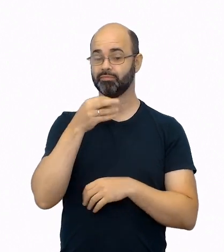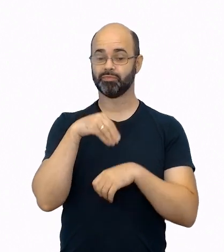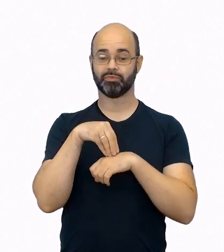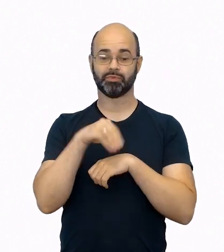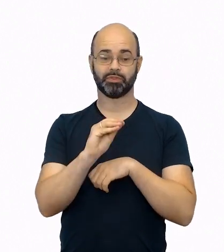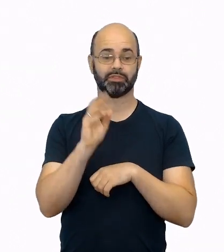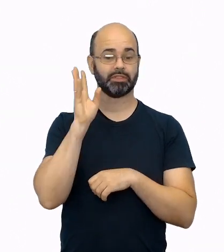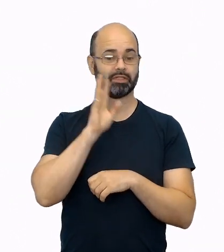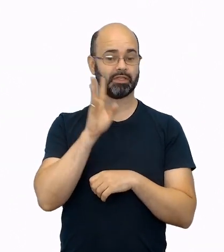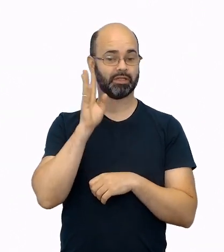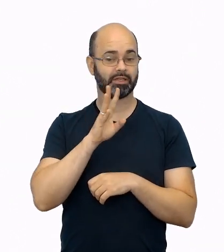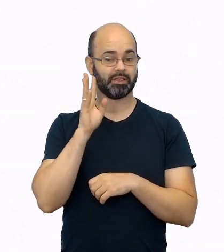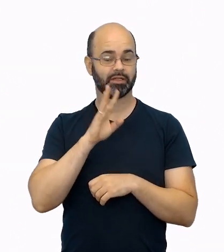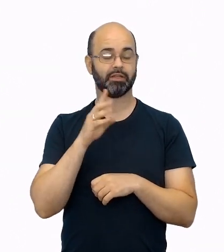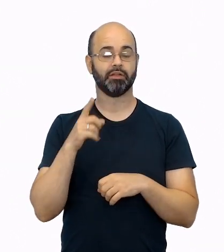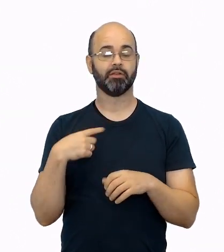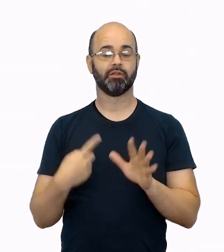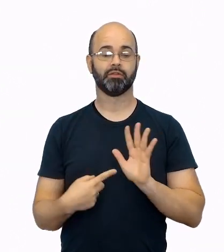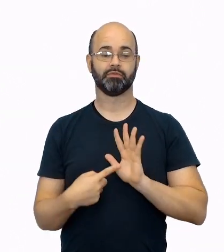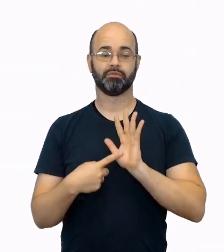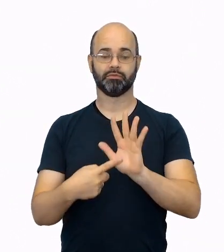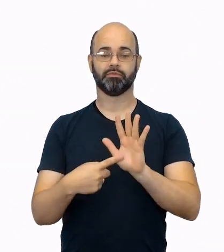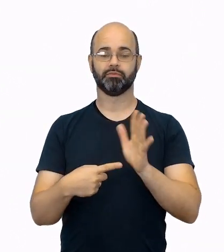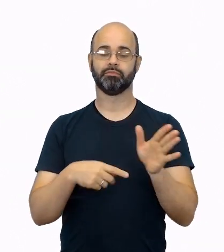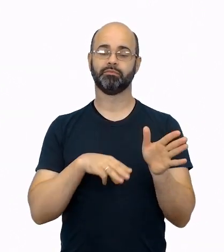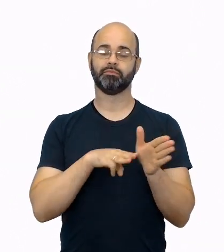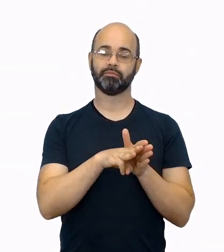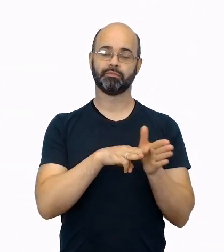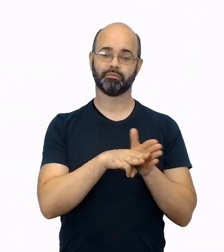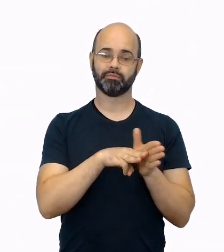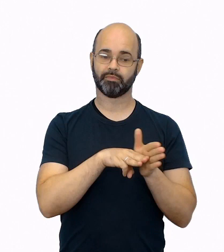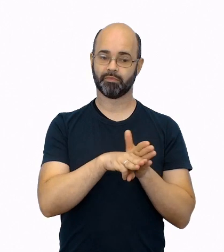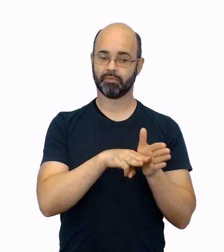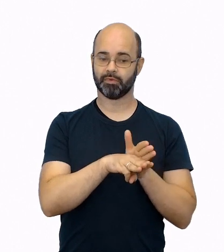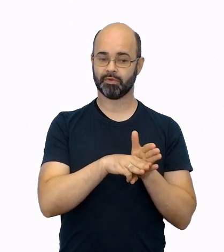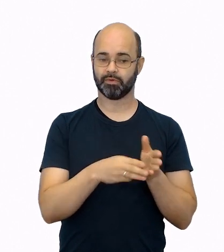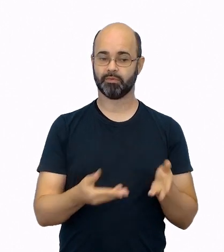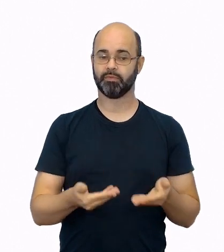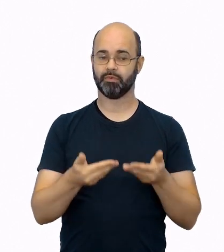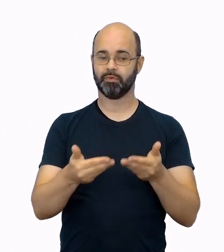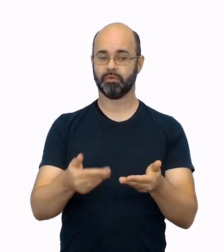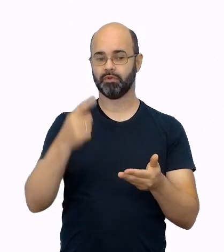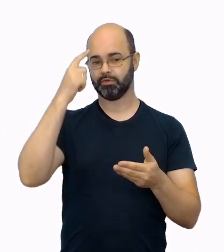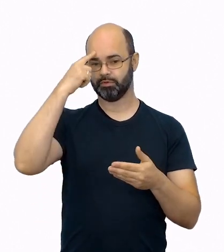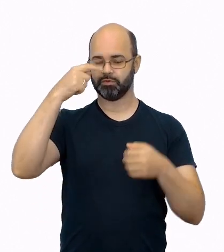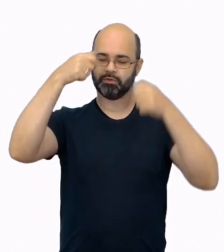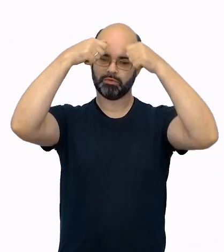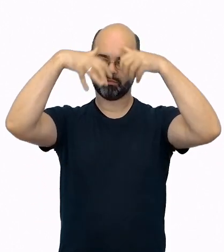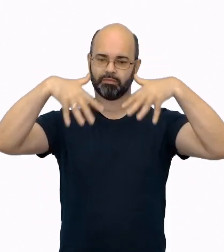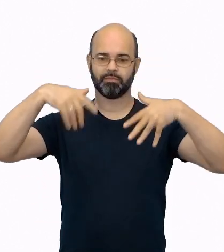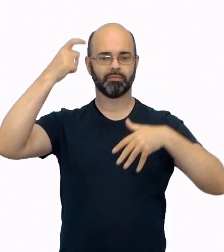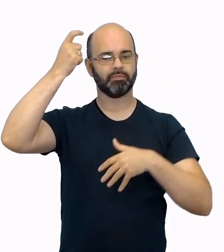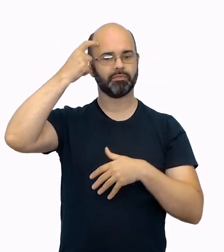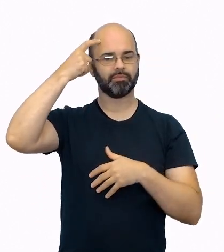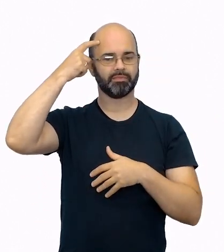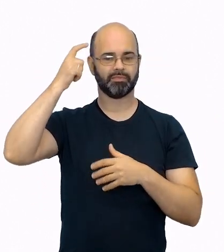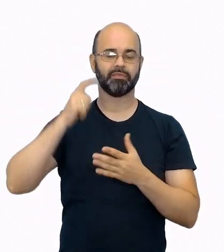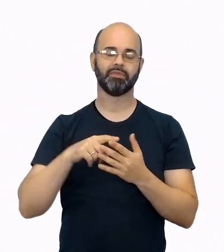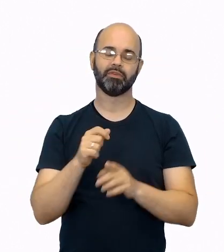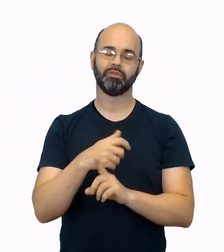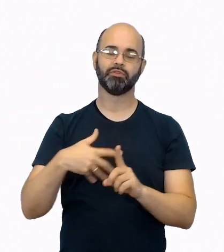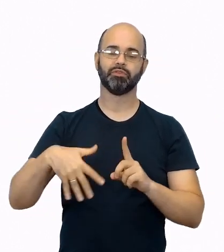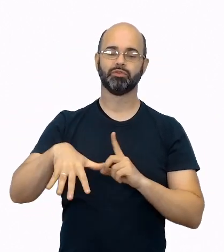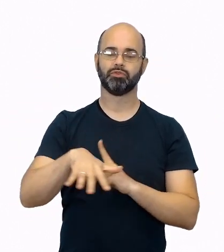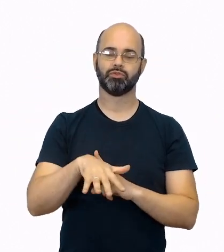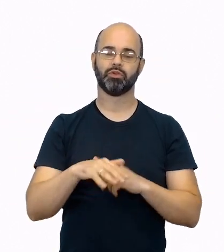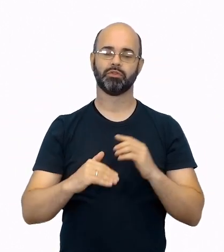bacana, que nós indicamos como uma metodologia de mapas socioambientais. Olha só que legal, né? Os mapas socioambientais, eles